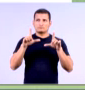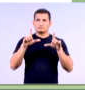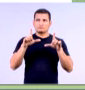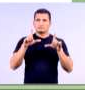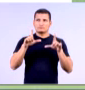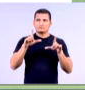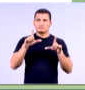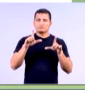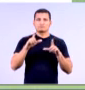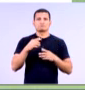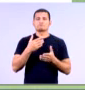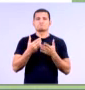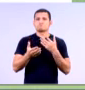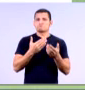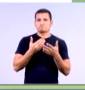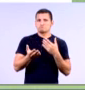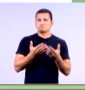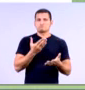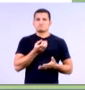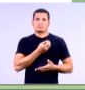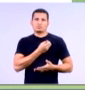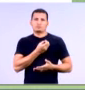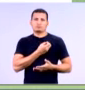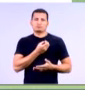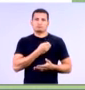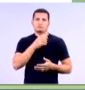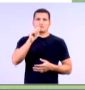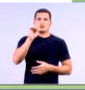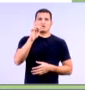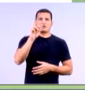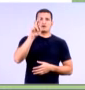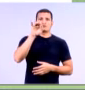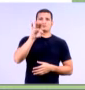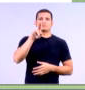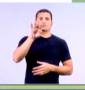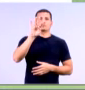um valor de um atributo.